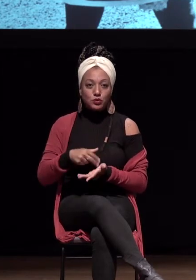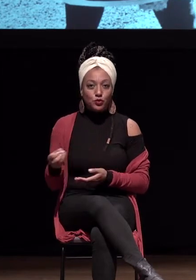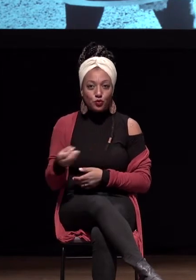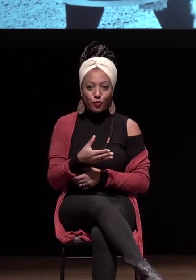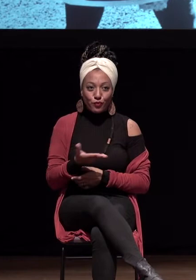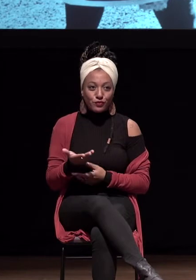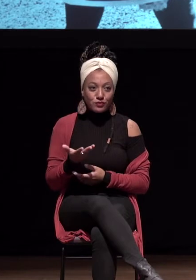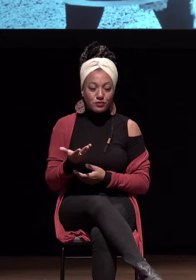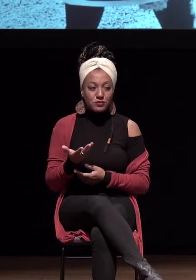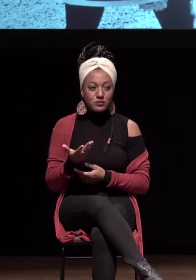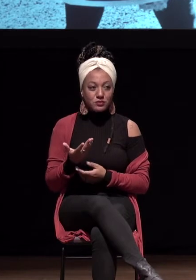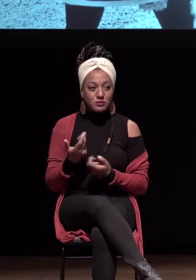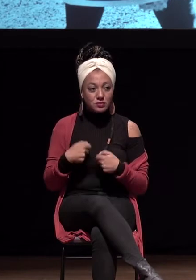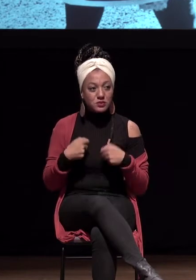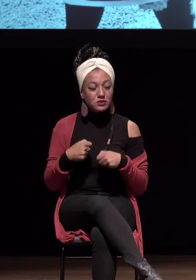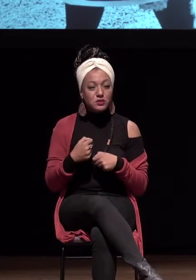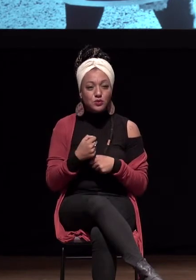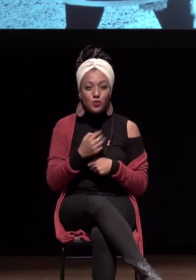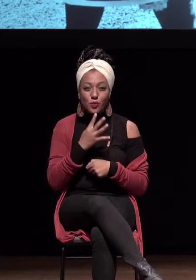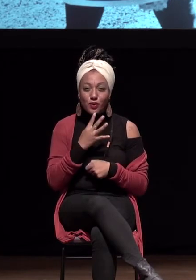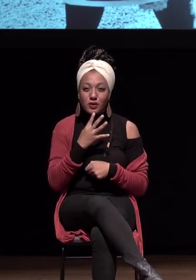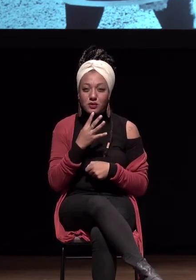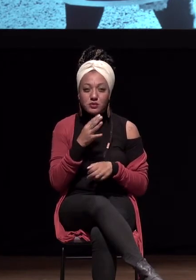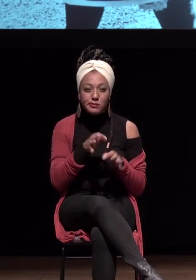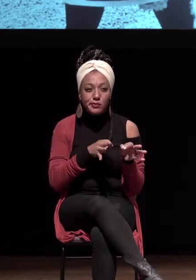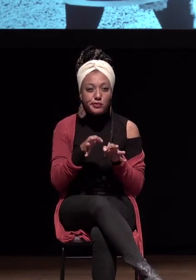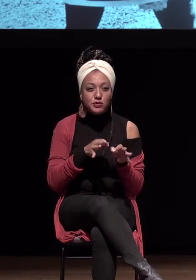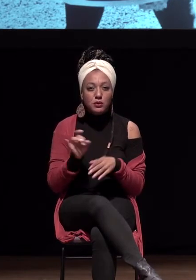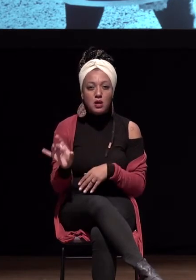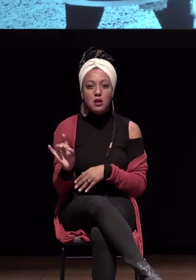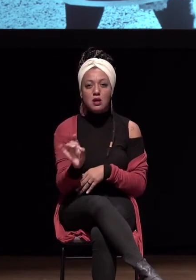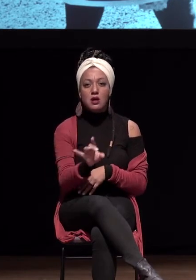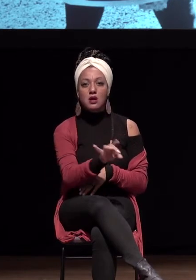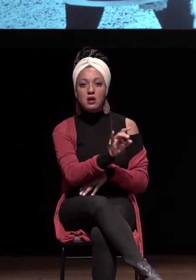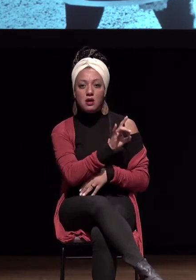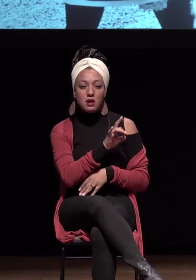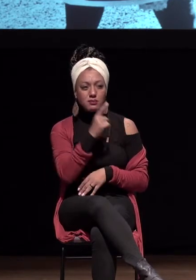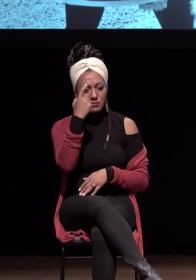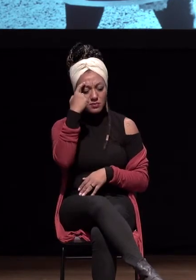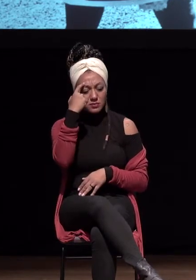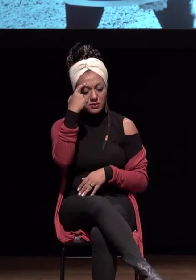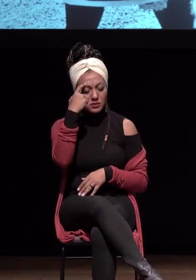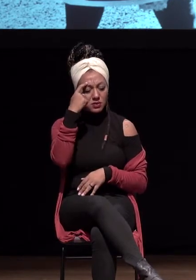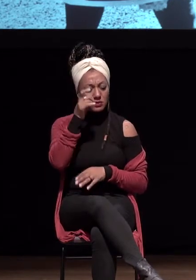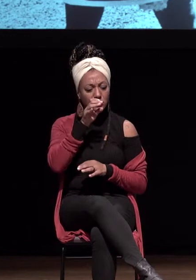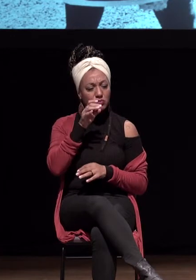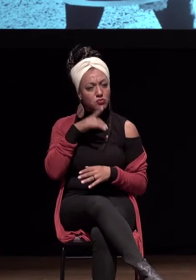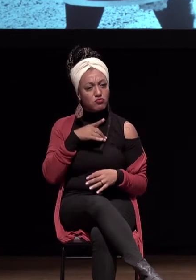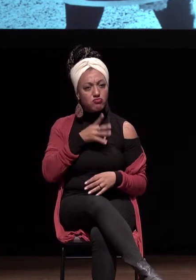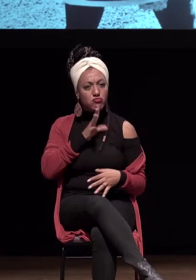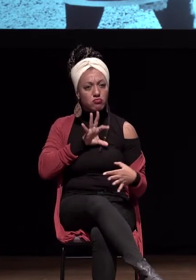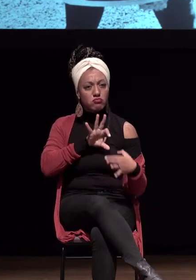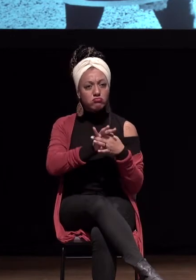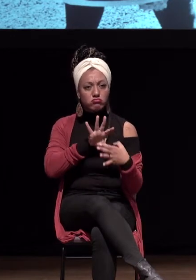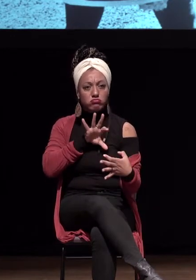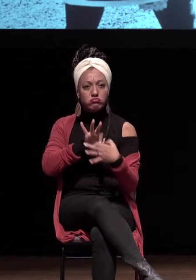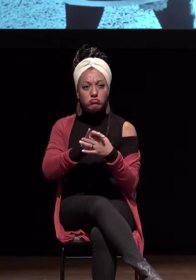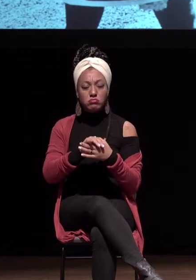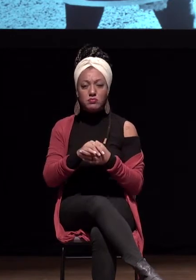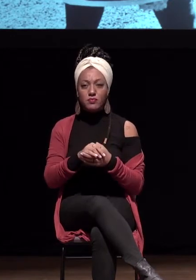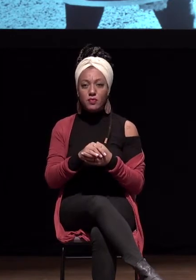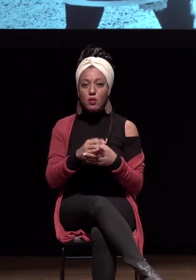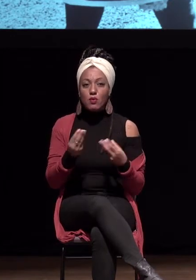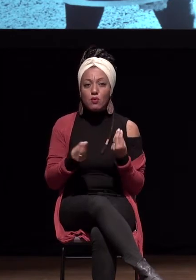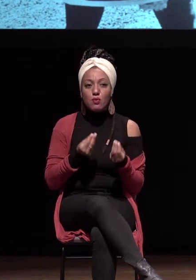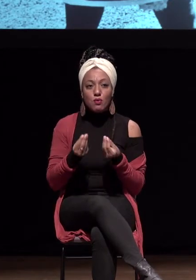nessas pessoas, nesses projetos que são construídos e desejados, como a cidade também se